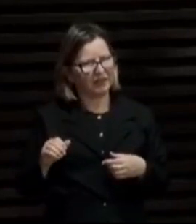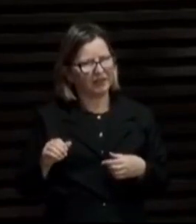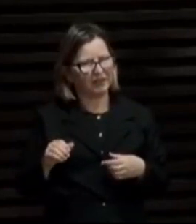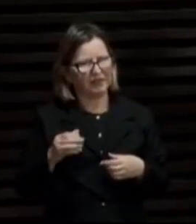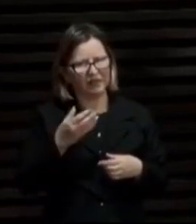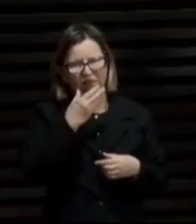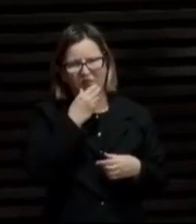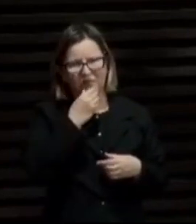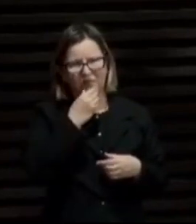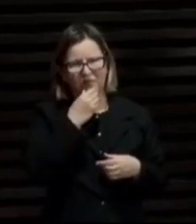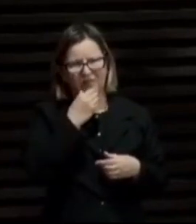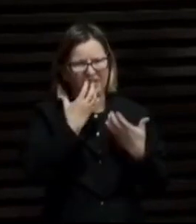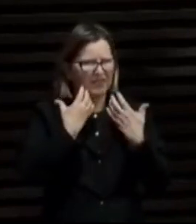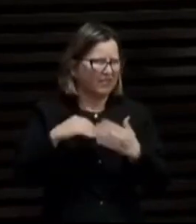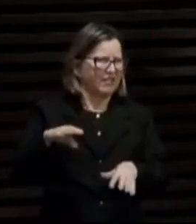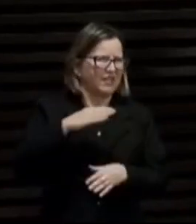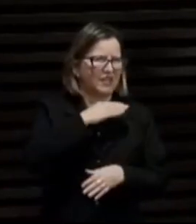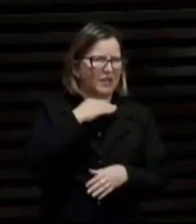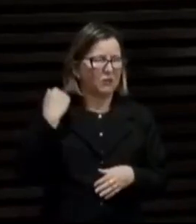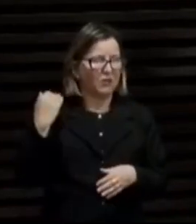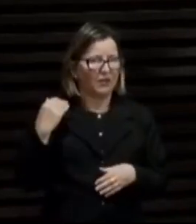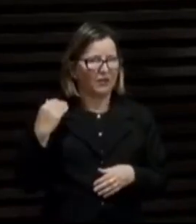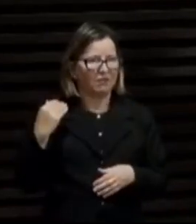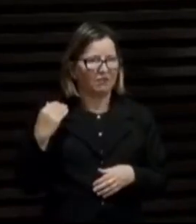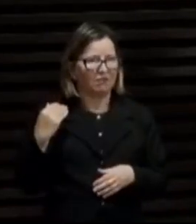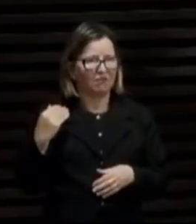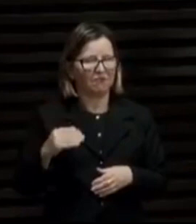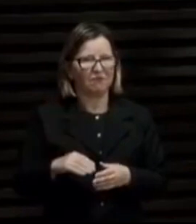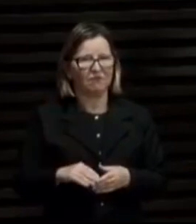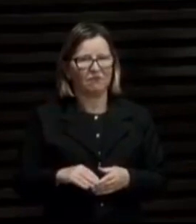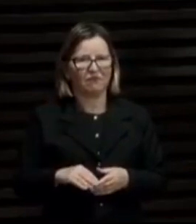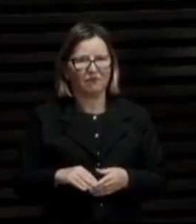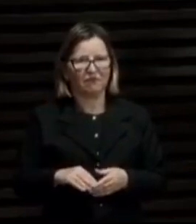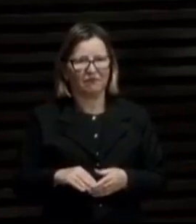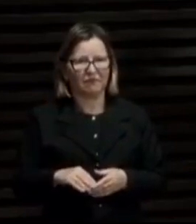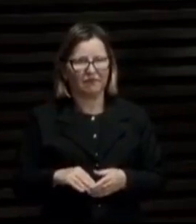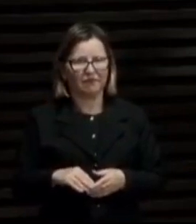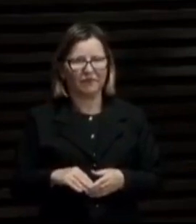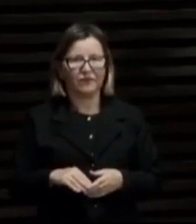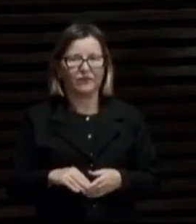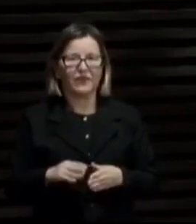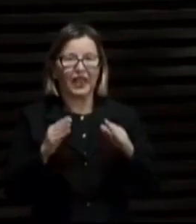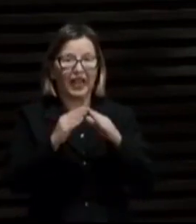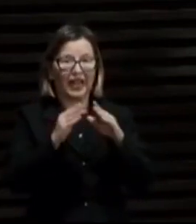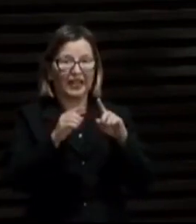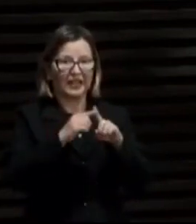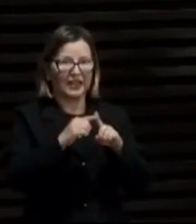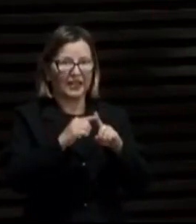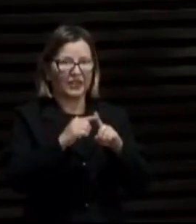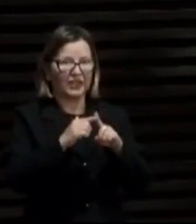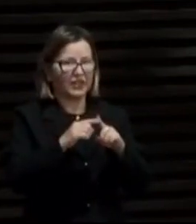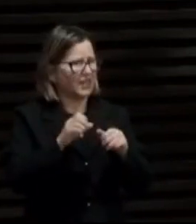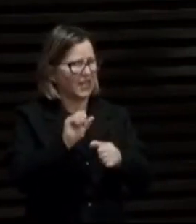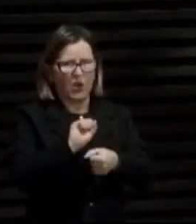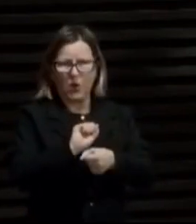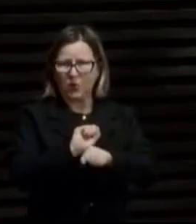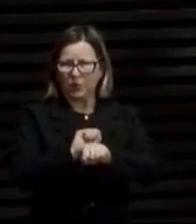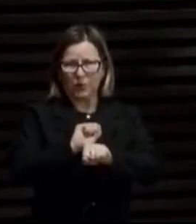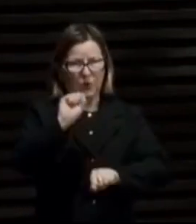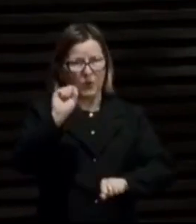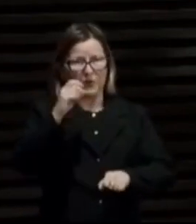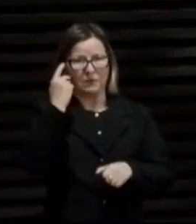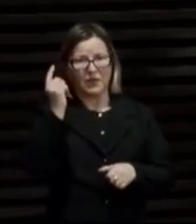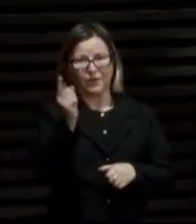grudou, mas não teve jeito. O púlpito não vai resolver nosso problema, a igreja não vai resolver, não adianta agarrar na perna do pastor